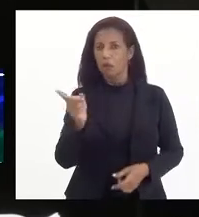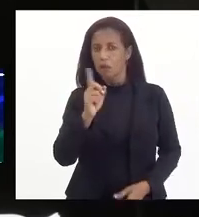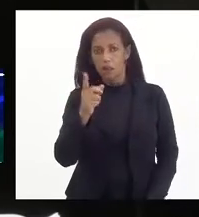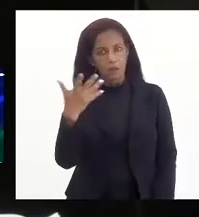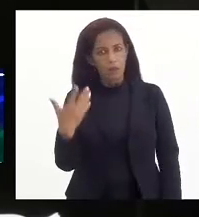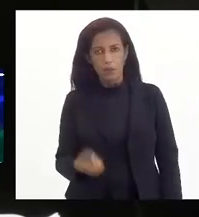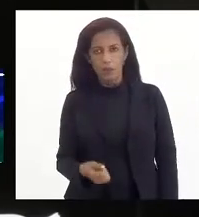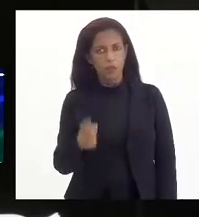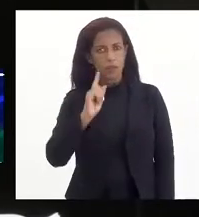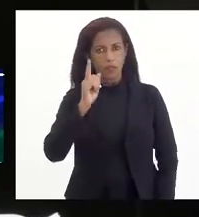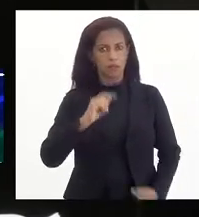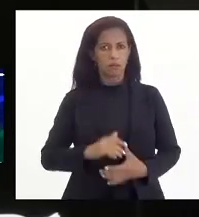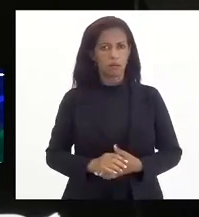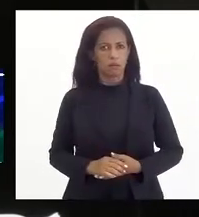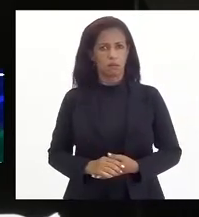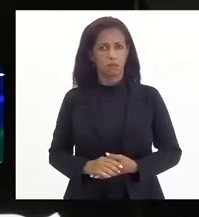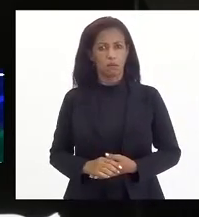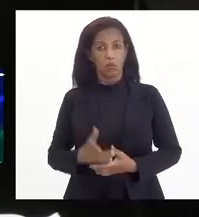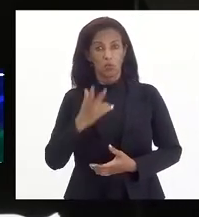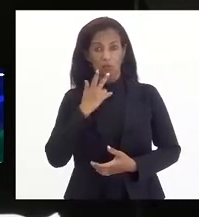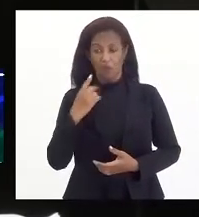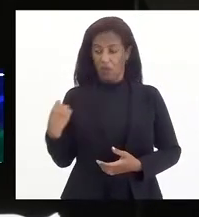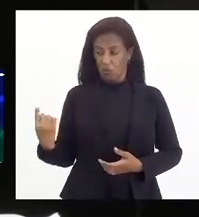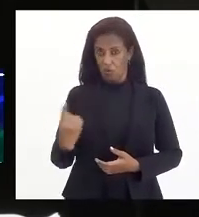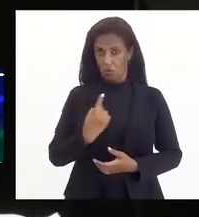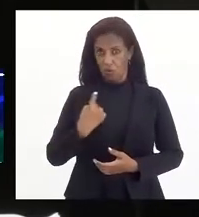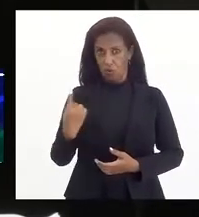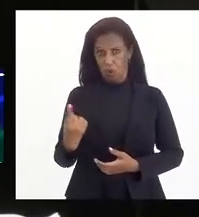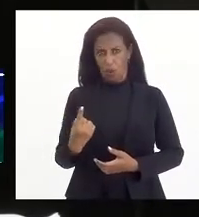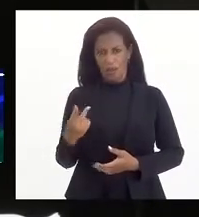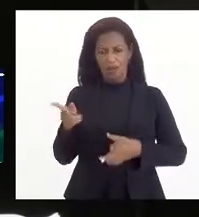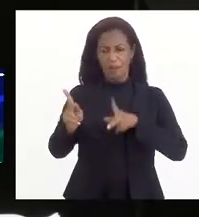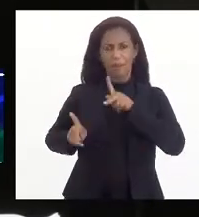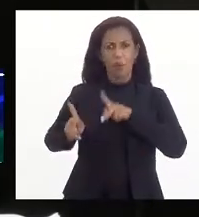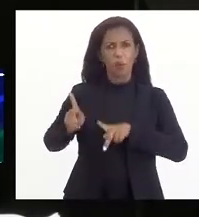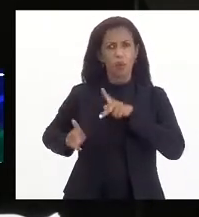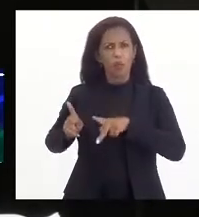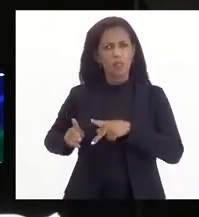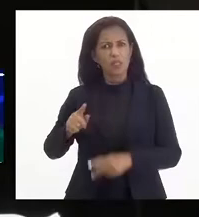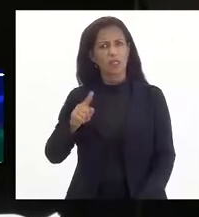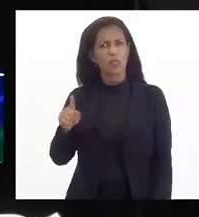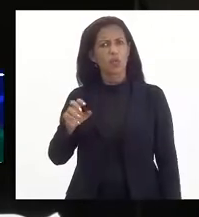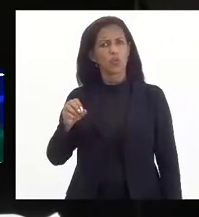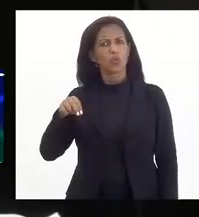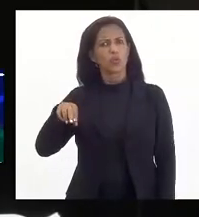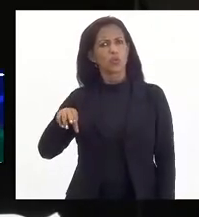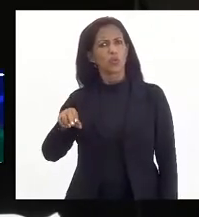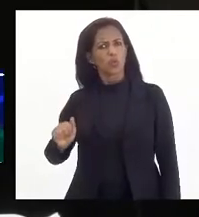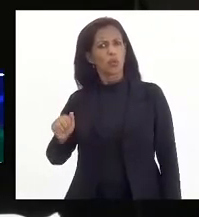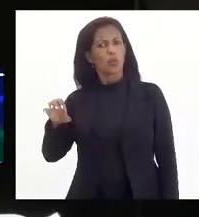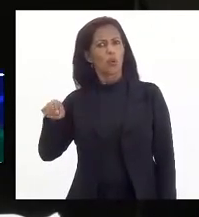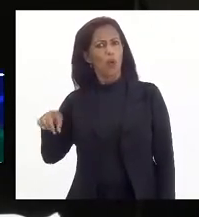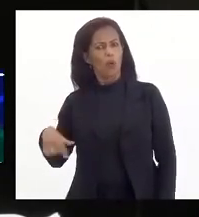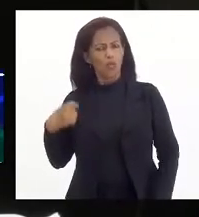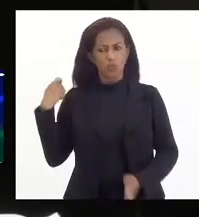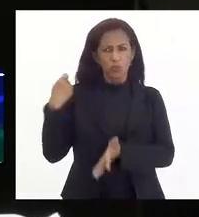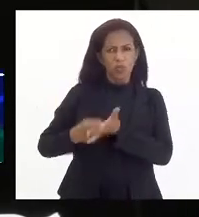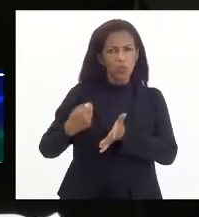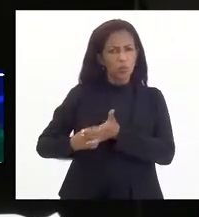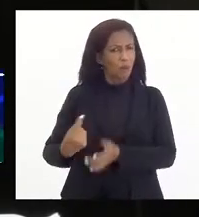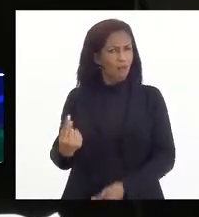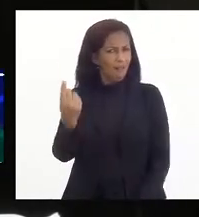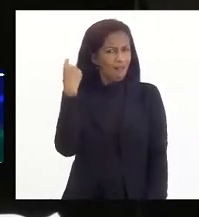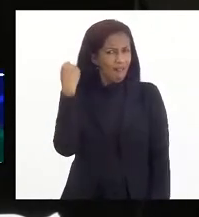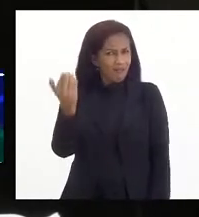não vamos aceitar isso tá dizendo que nós comigo lá nós da população da zona leste que o povo da Zona Oeste que lutou